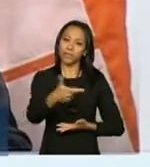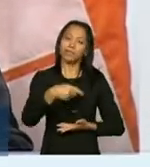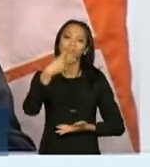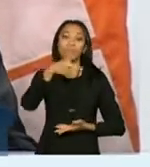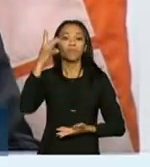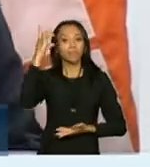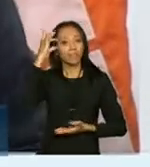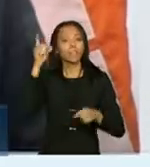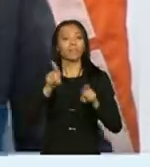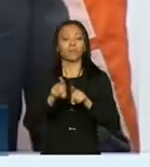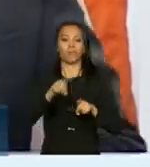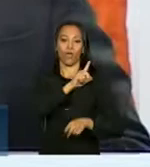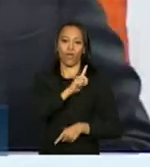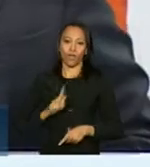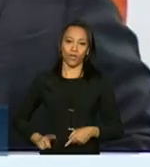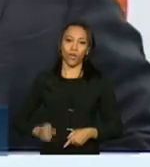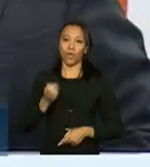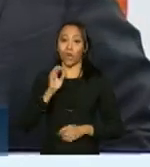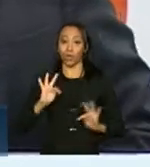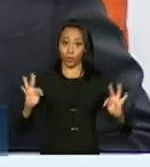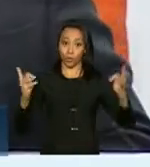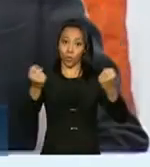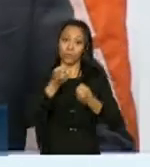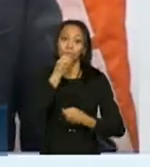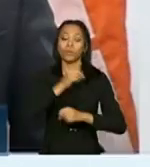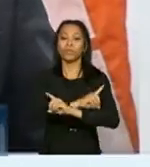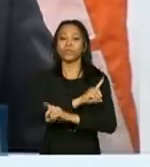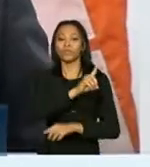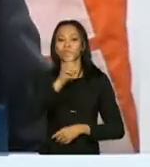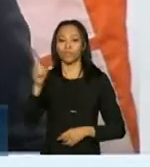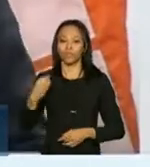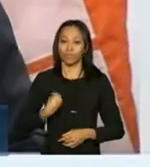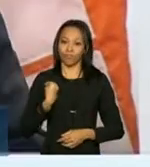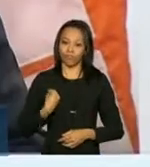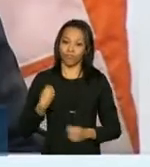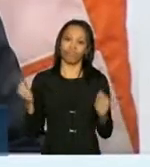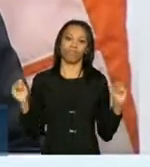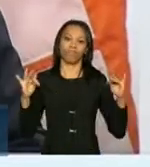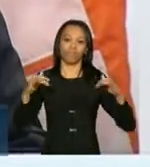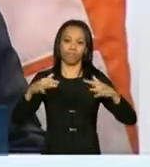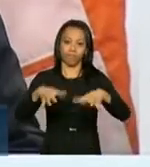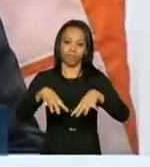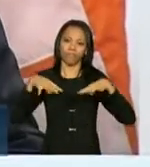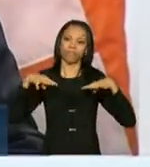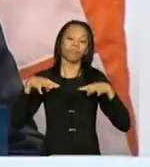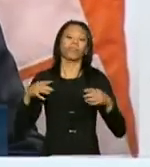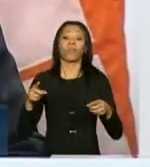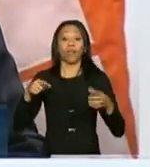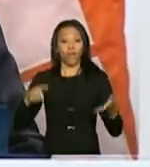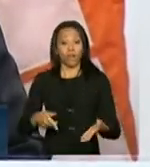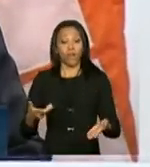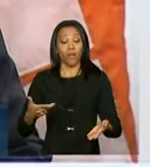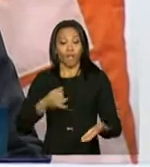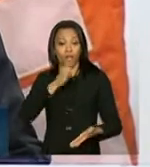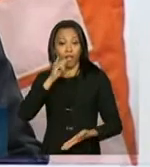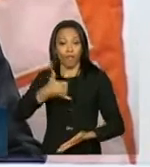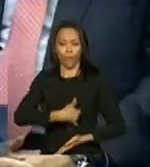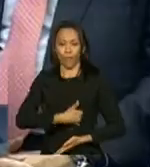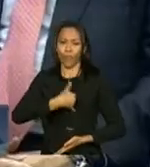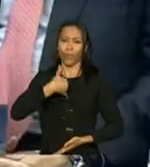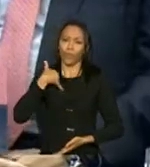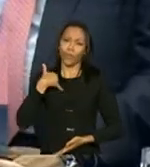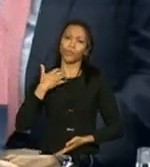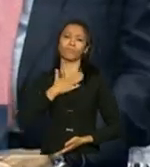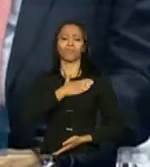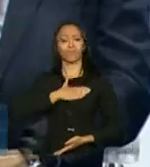todos vocês. Um bom dia a todos os senhores e senhoras presentes. Dizer, presidenta, que é um orgulho e uma satisfação